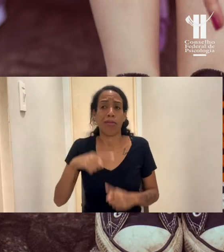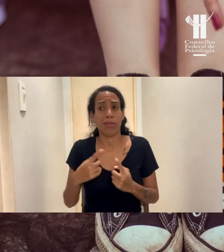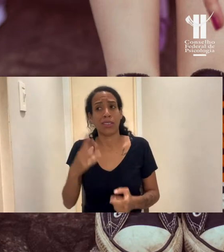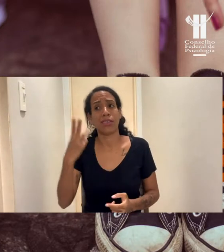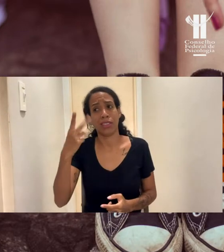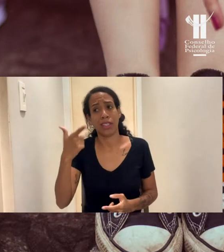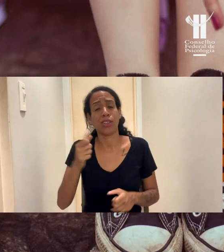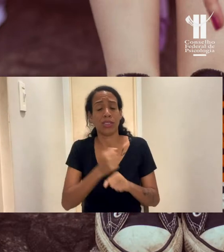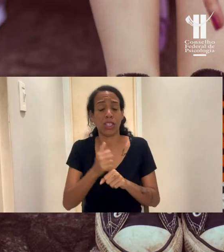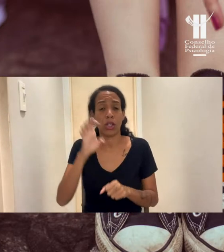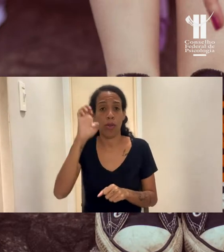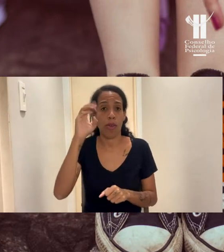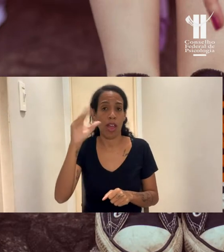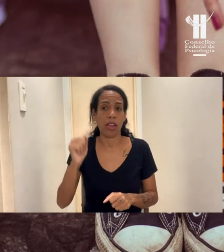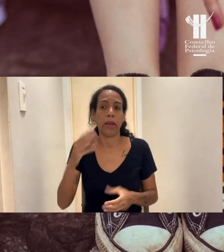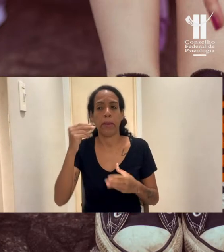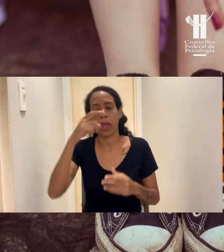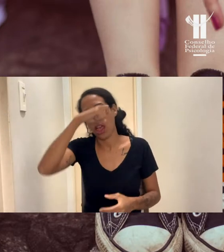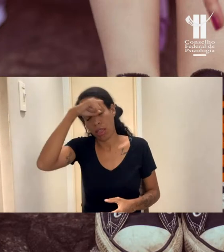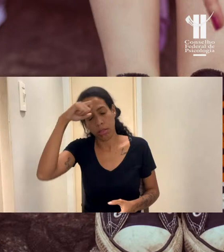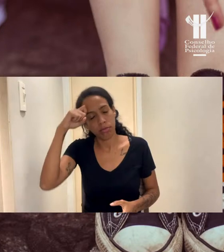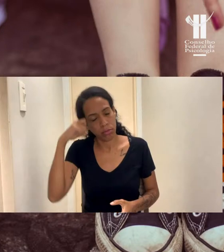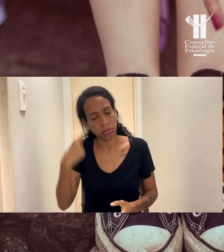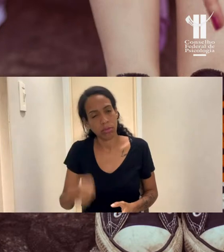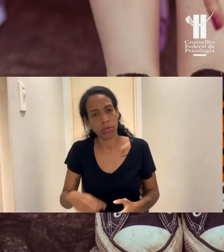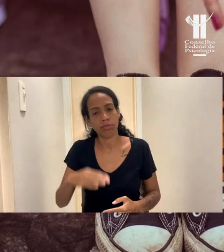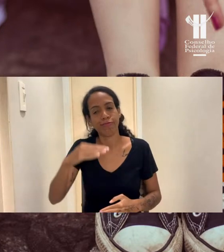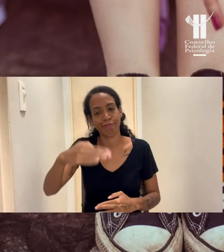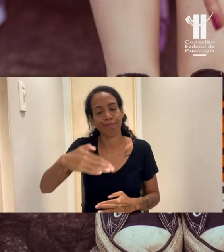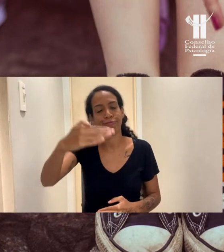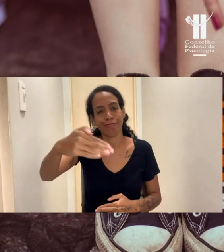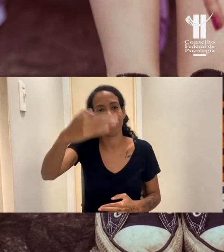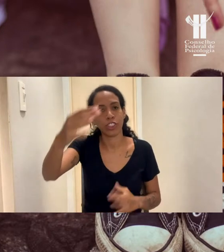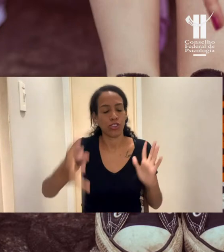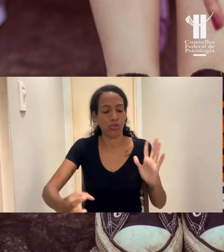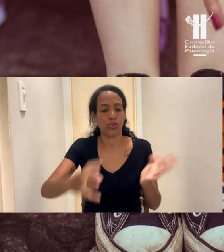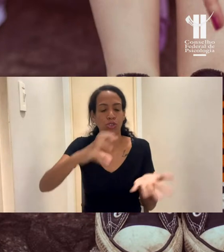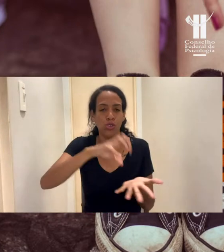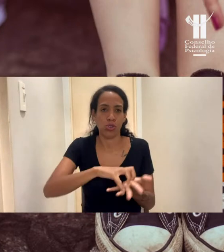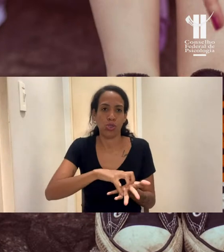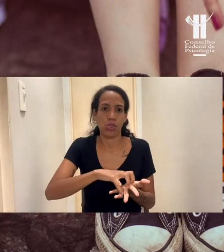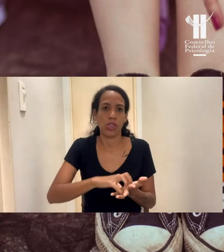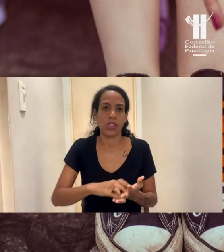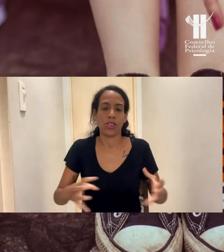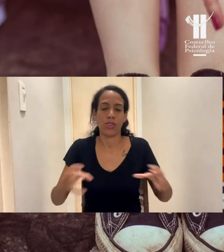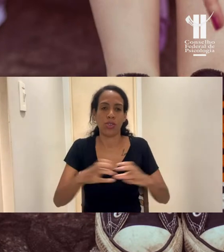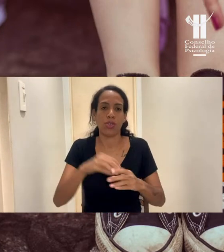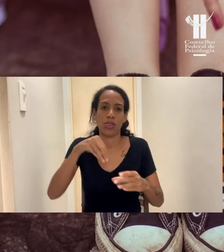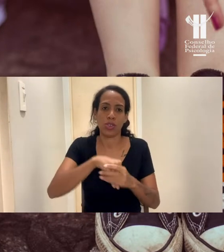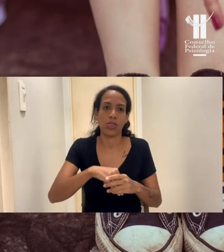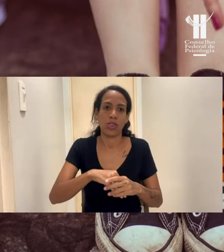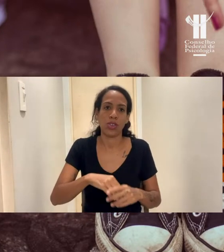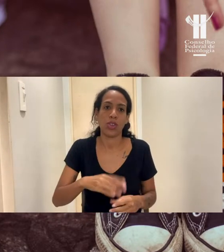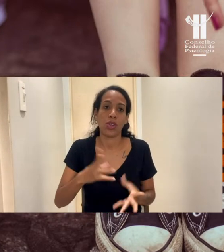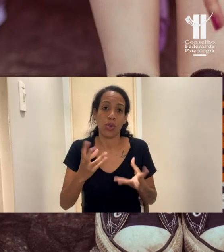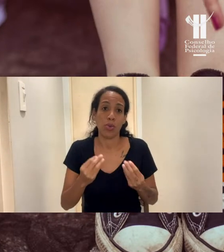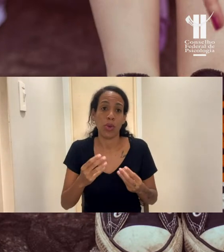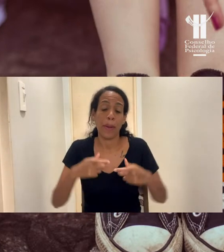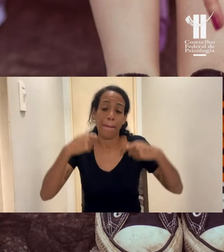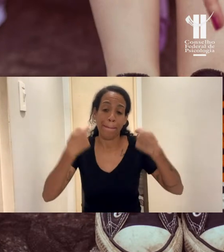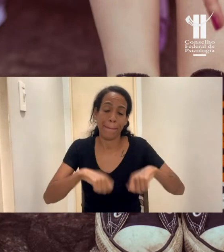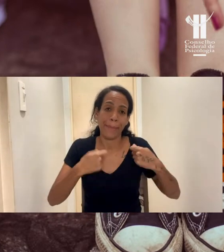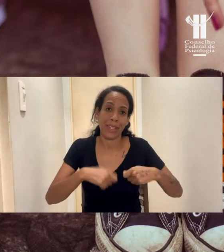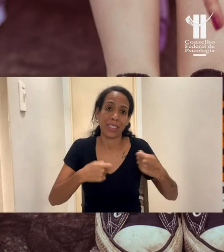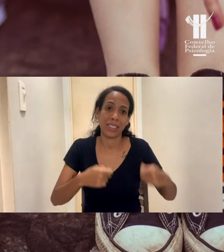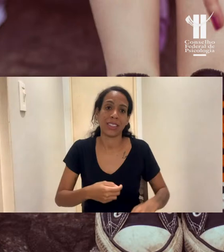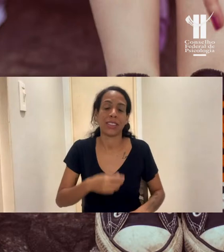temos grandes desafios pela frente, né, na sua implementação na nossa sociedade, e o quanto nós precisamos